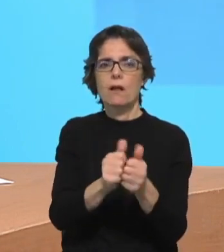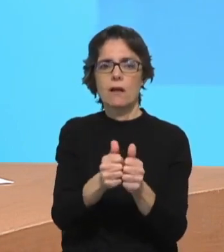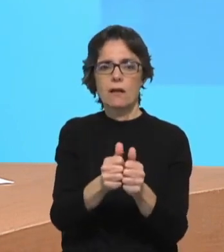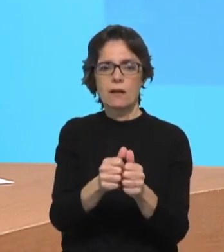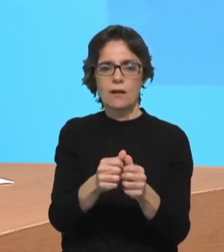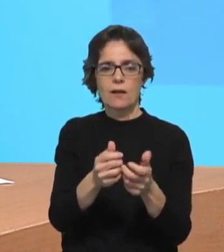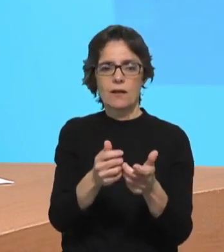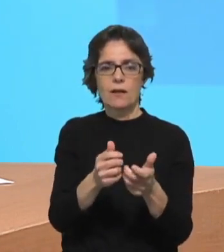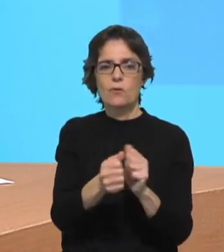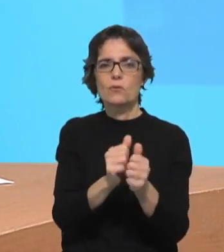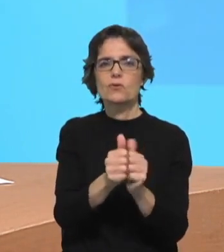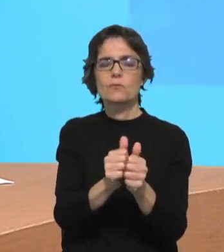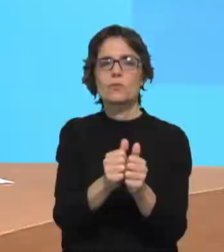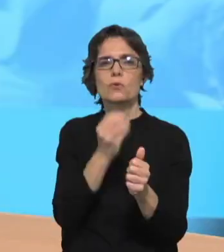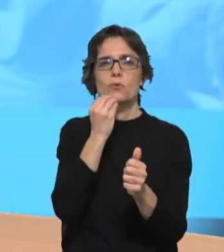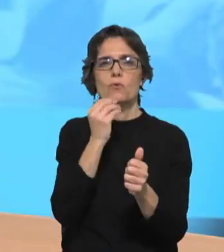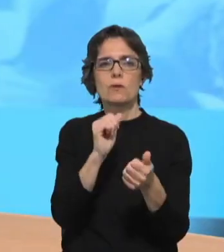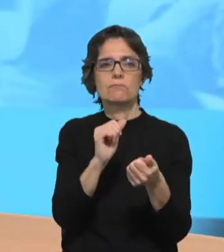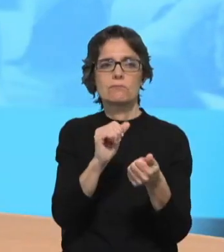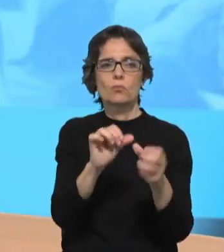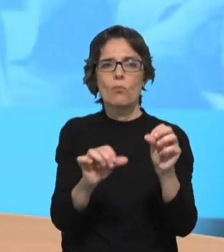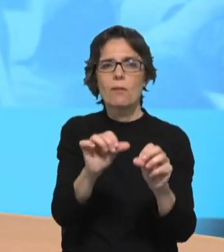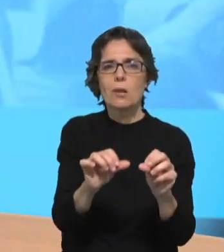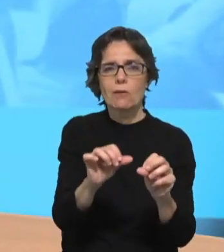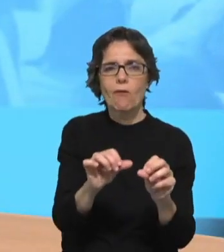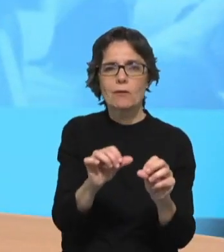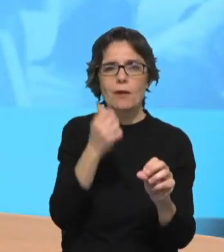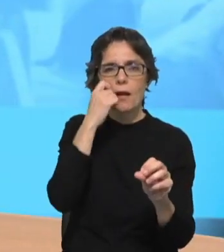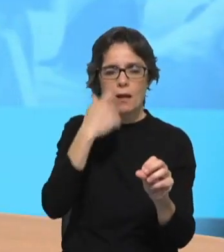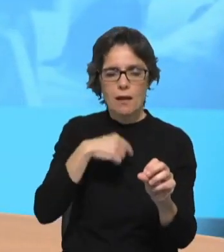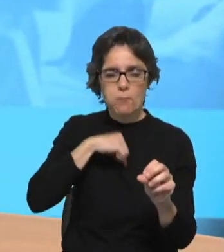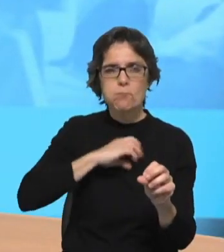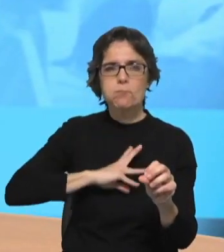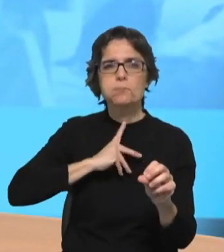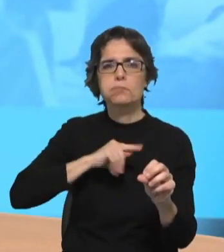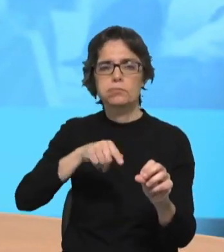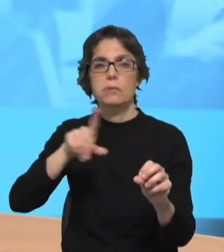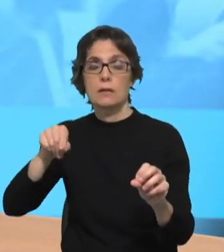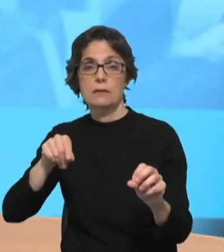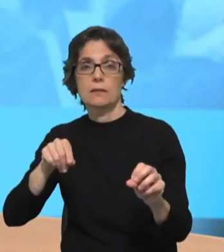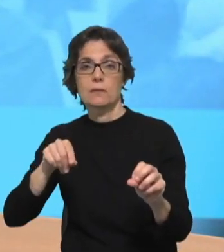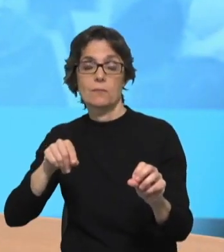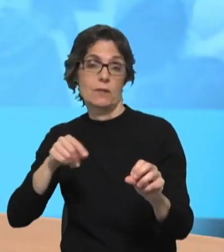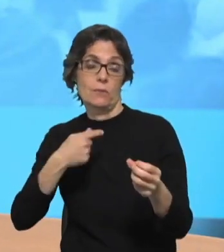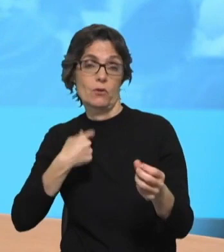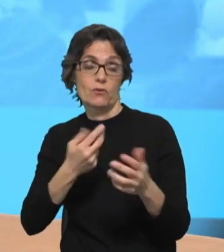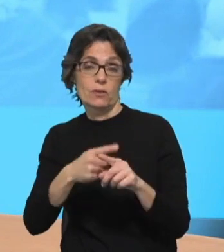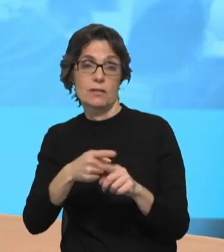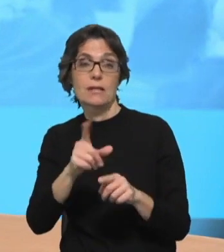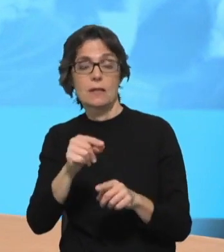desporto como construtor de uma nova ética, não é? E da superação das situações de violência para o